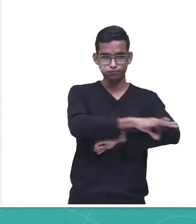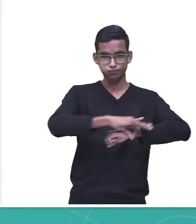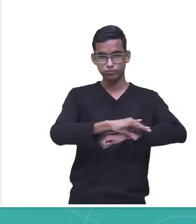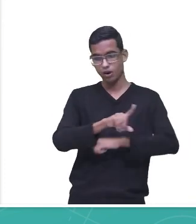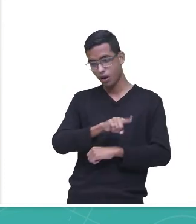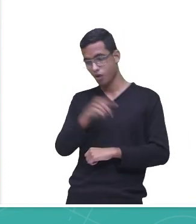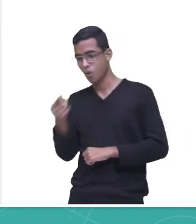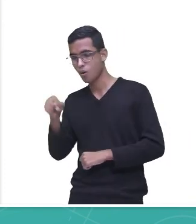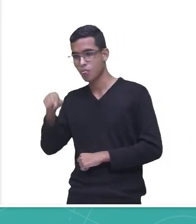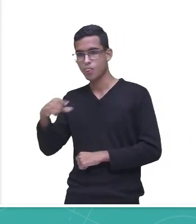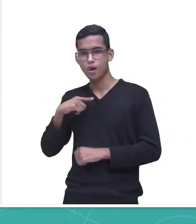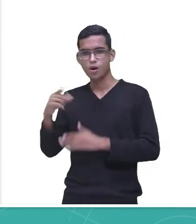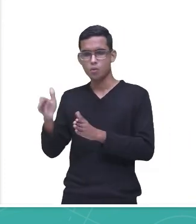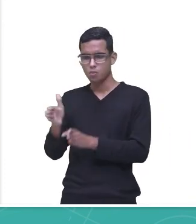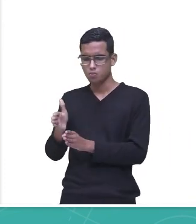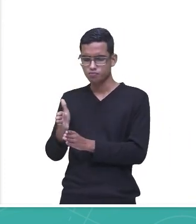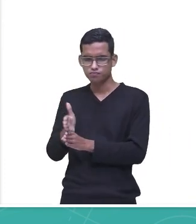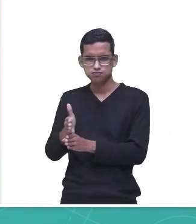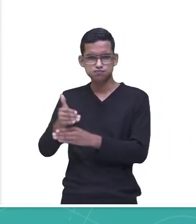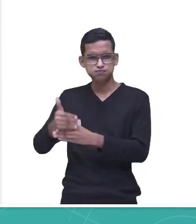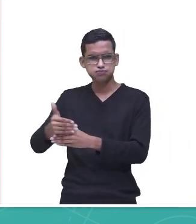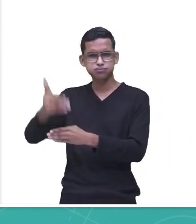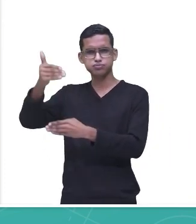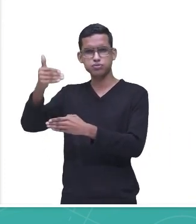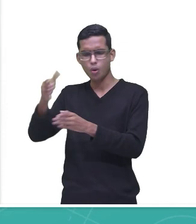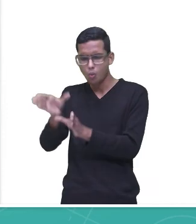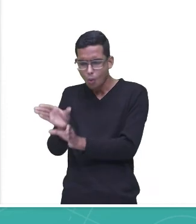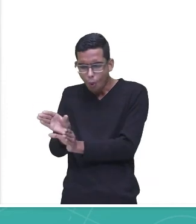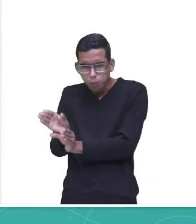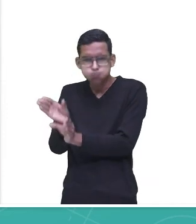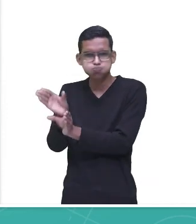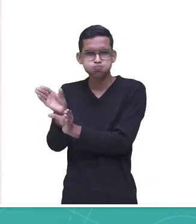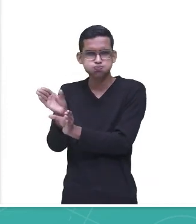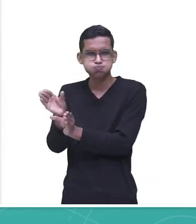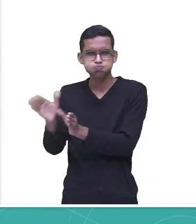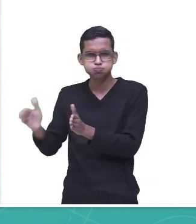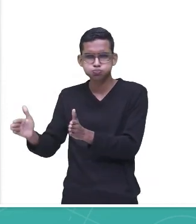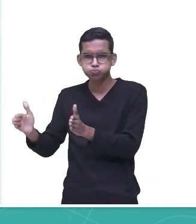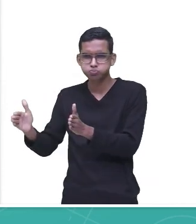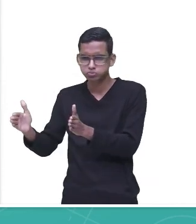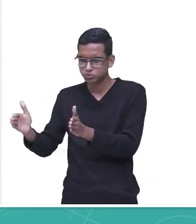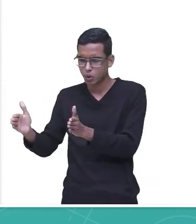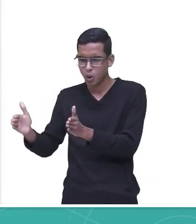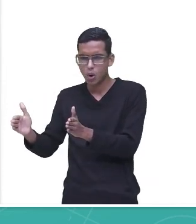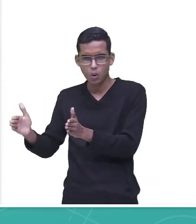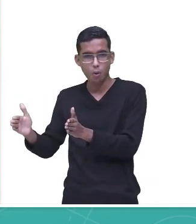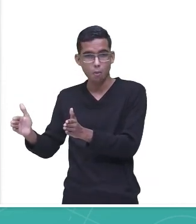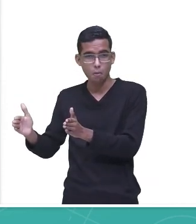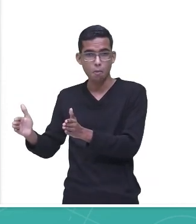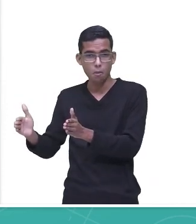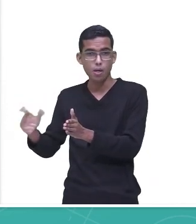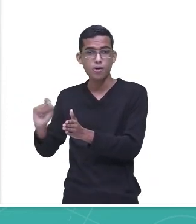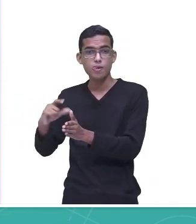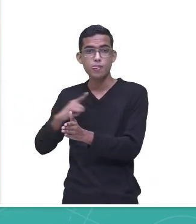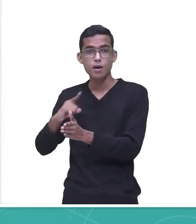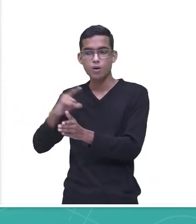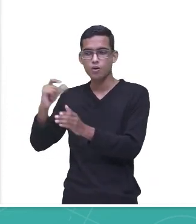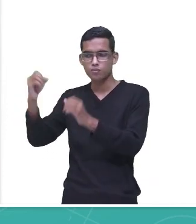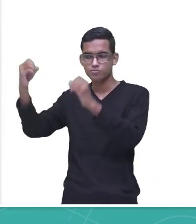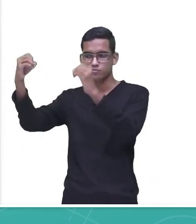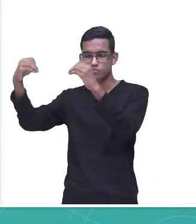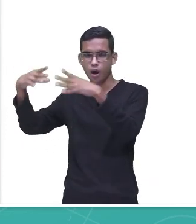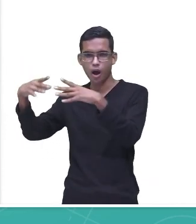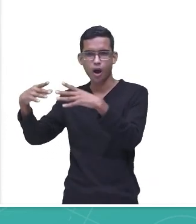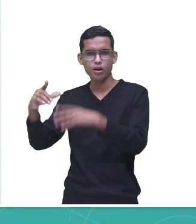paredes, ou seja, paredes muito grossas e poucas abertura, ou seja, pouca luminosidade. O